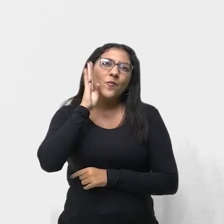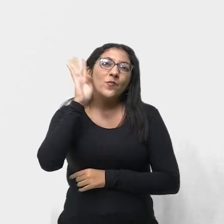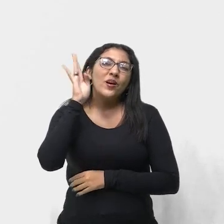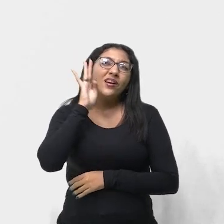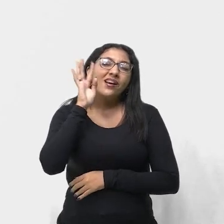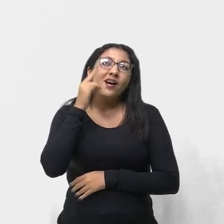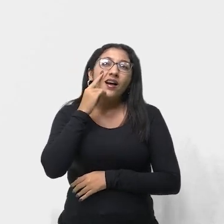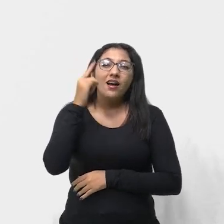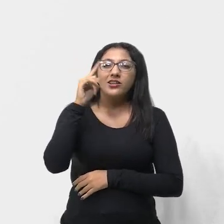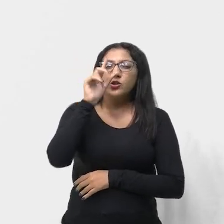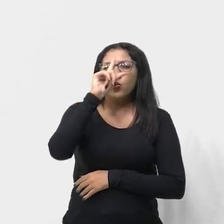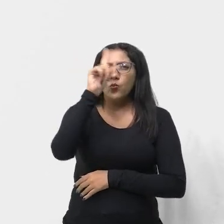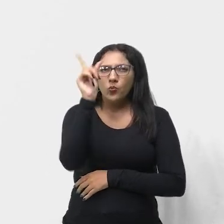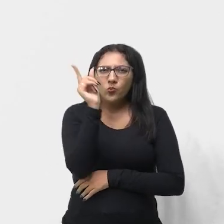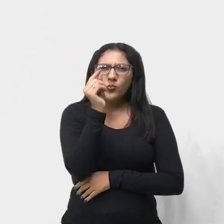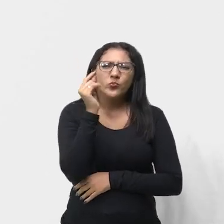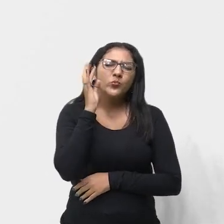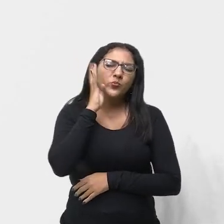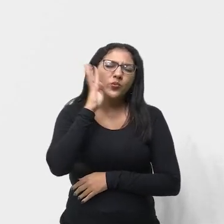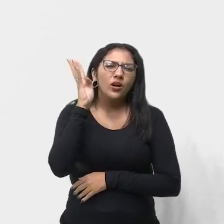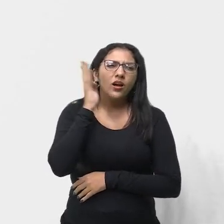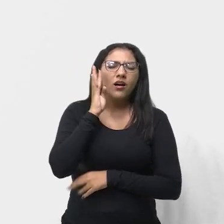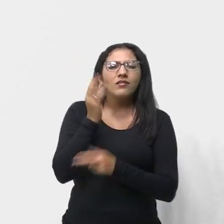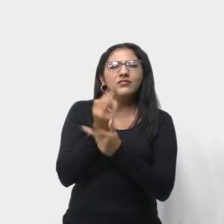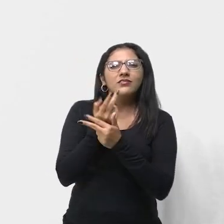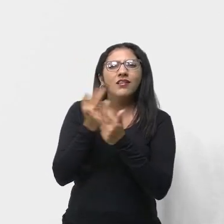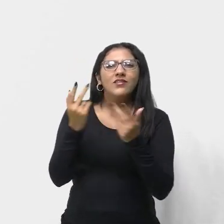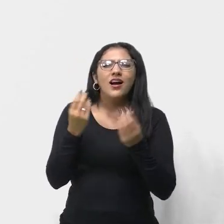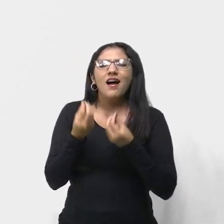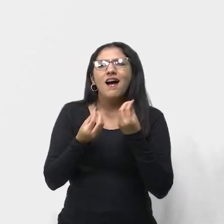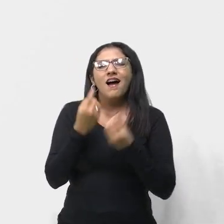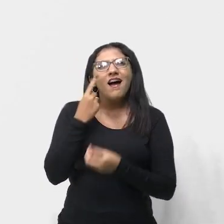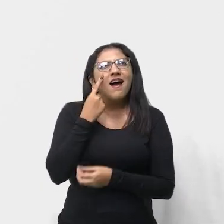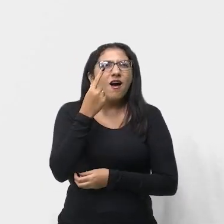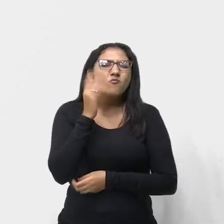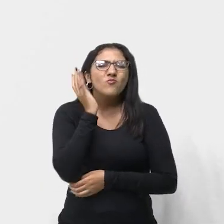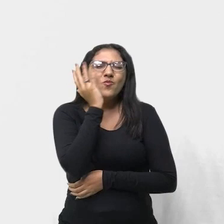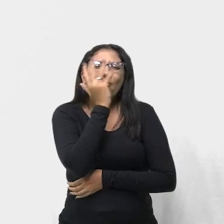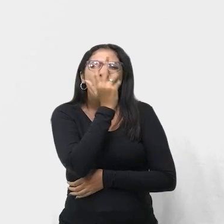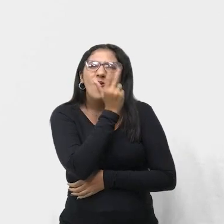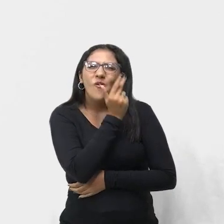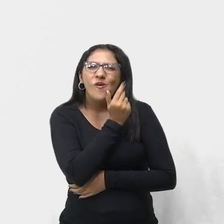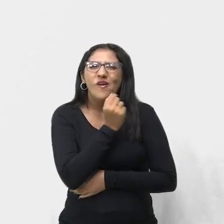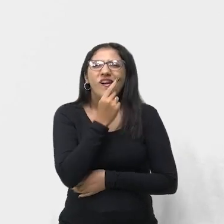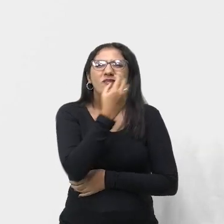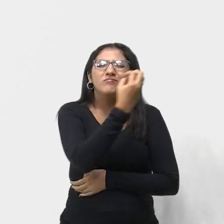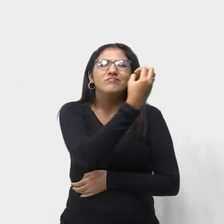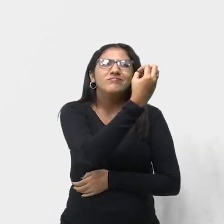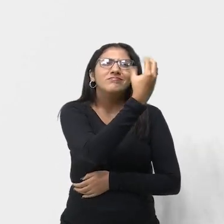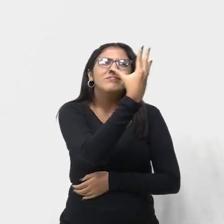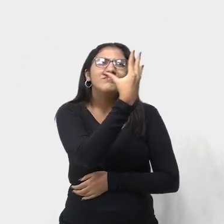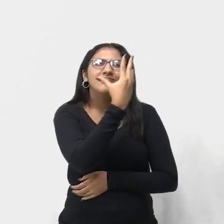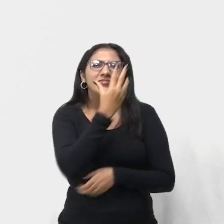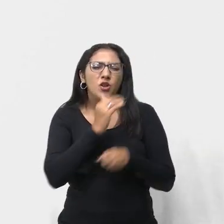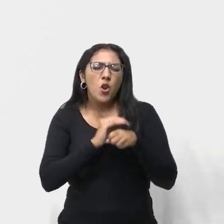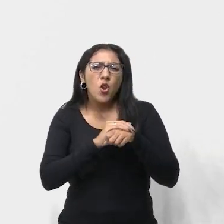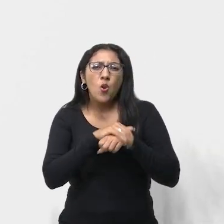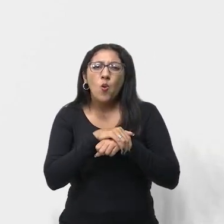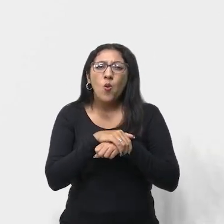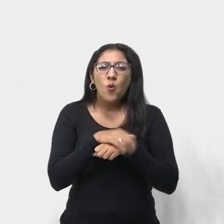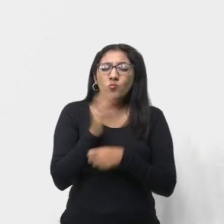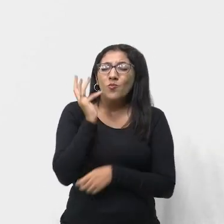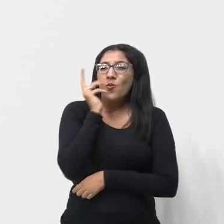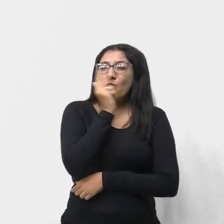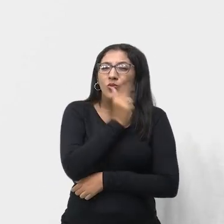pensando, a estrela não, perdão, olhando para a lua e pensando, né, como ela é bonita, como ela ilumina realmente a nossa